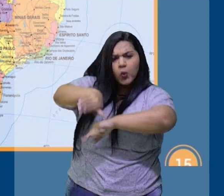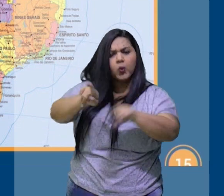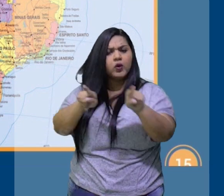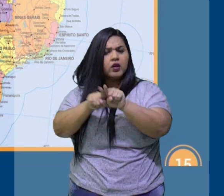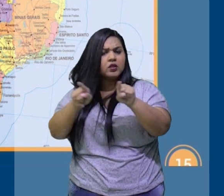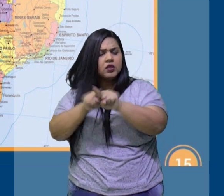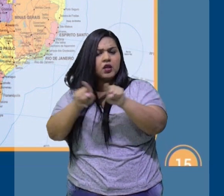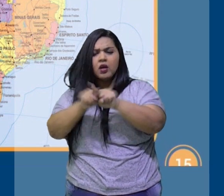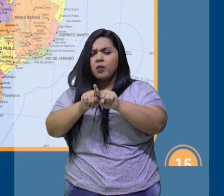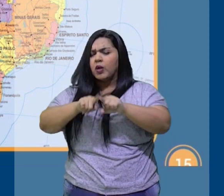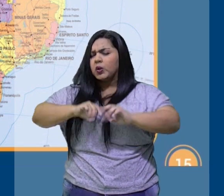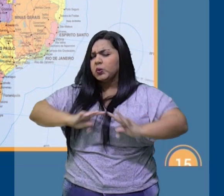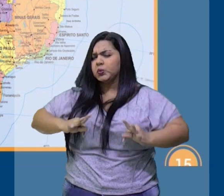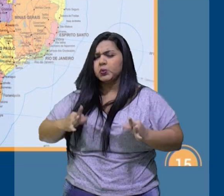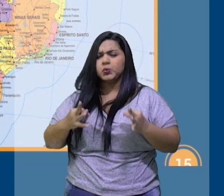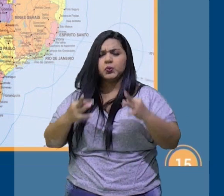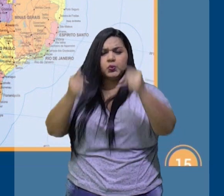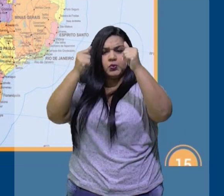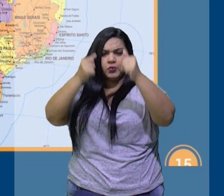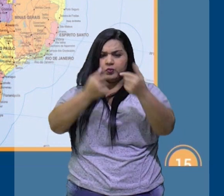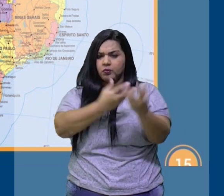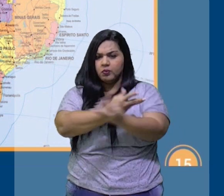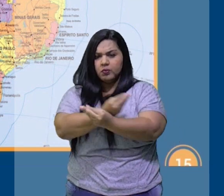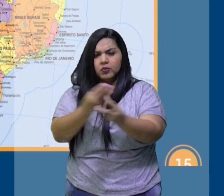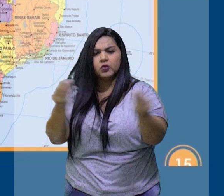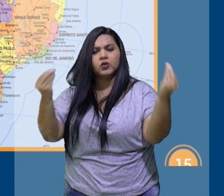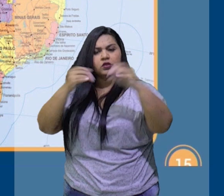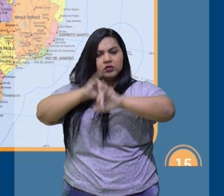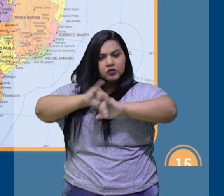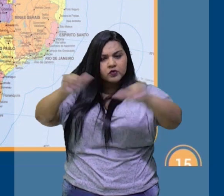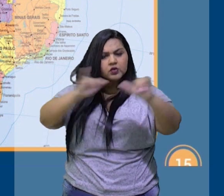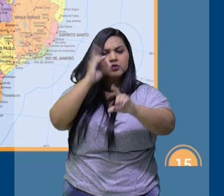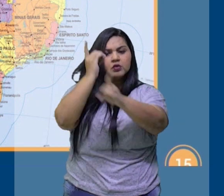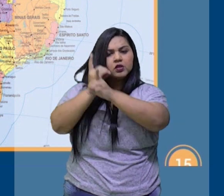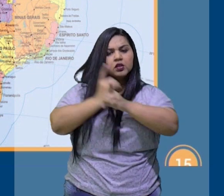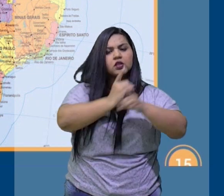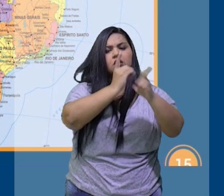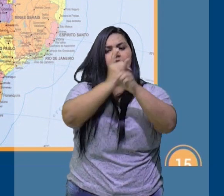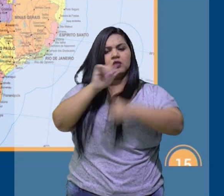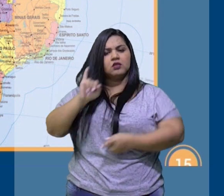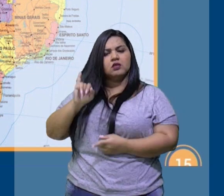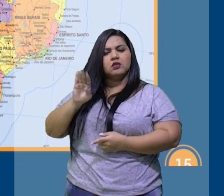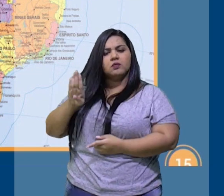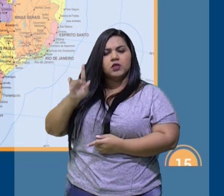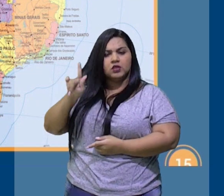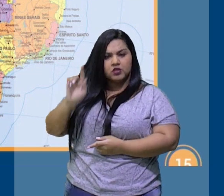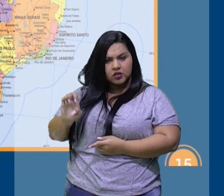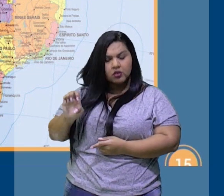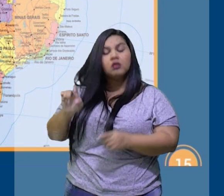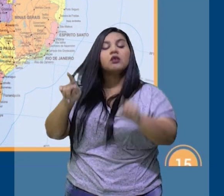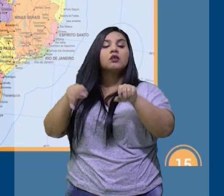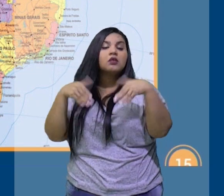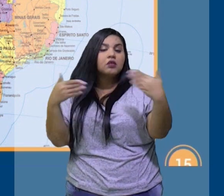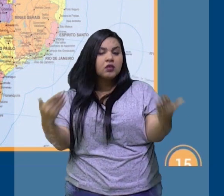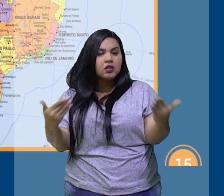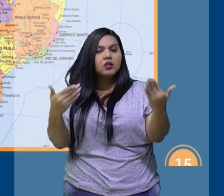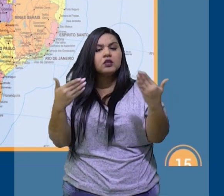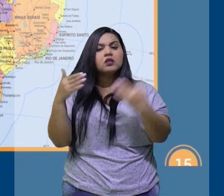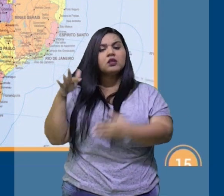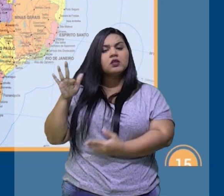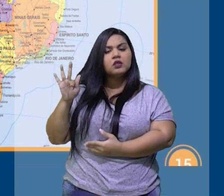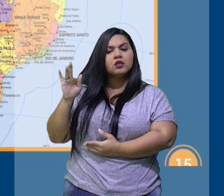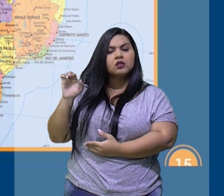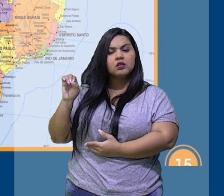básico, muitas informações que você pode encontrar no site do IBGE. Então, a fonte, né, nada mais